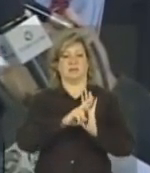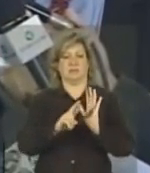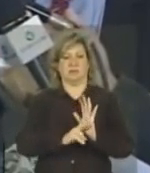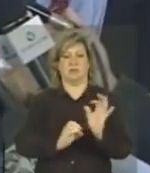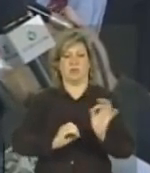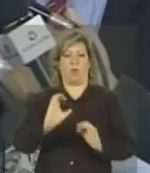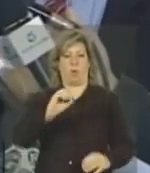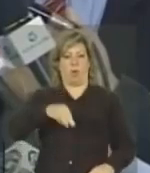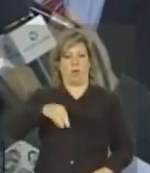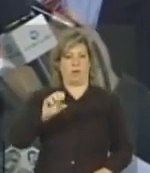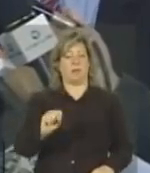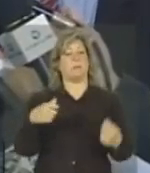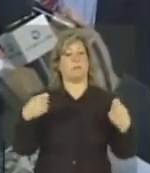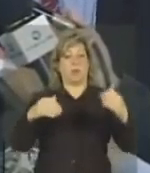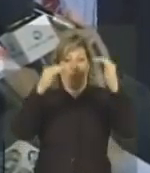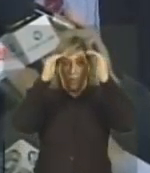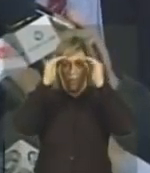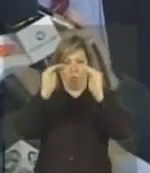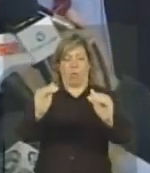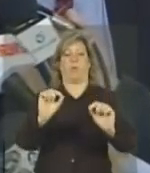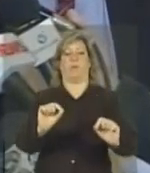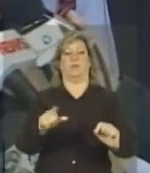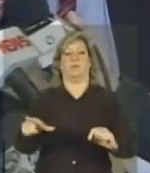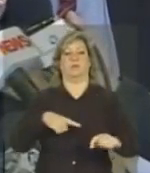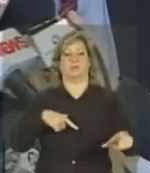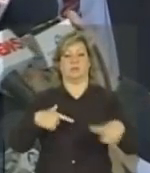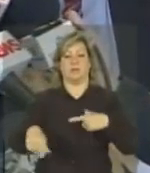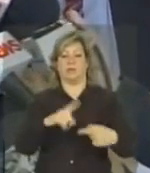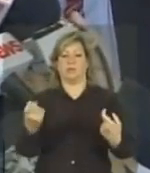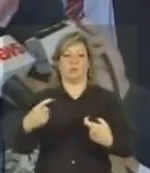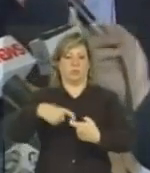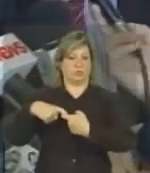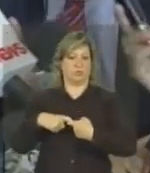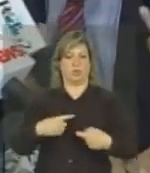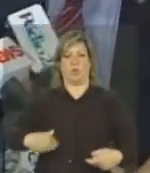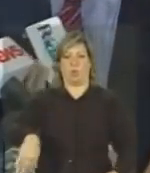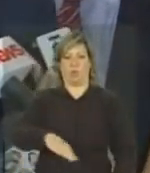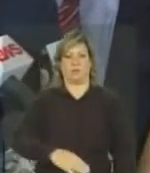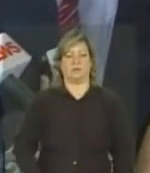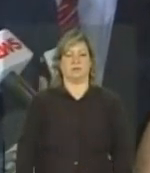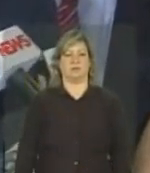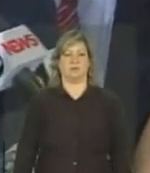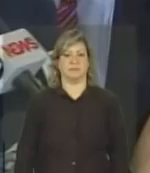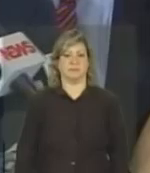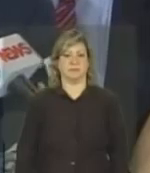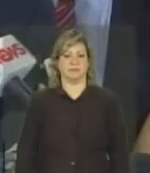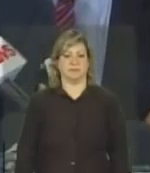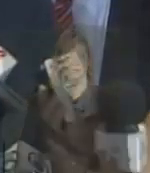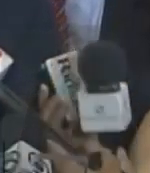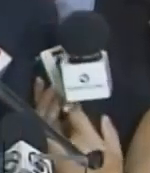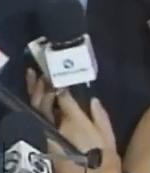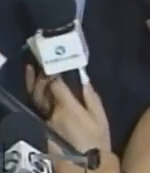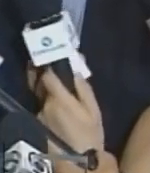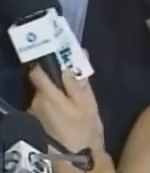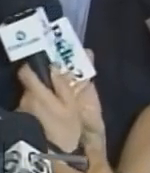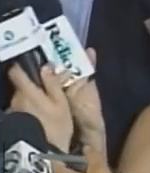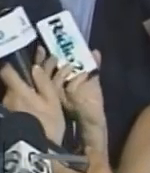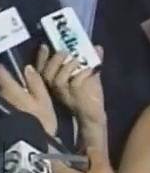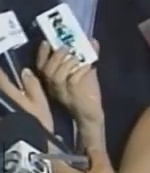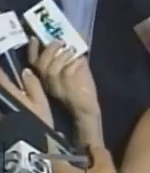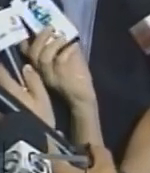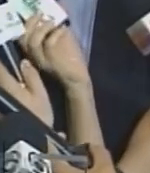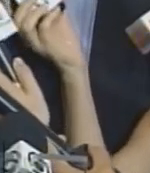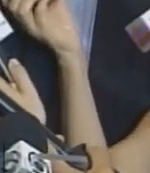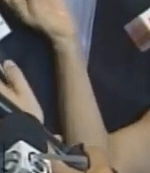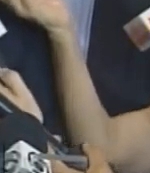Mundial de Saúde têm que ser seguidas pelos serviços que queiram ser parceiros nossos. Ministro, o senhor chamou o crack de epidemia, mas a Secretaria Nacional de Política sobre